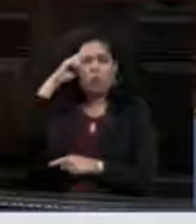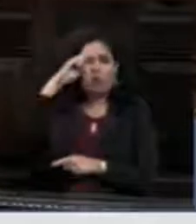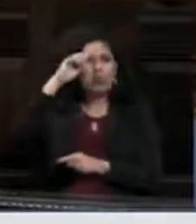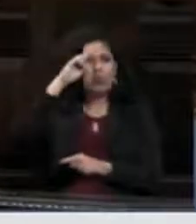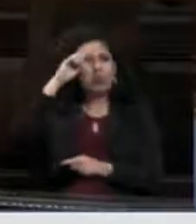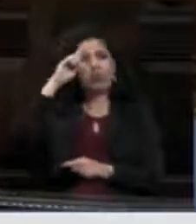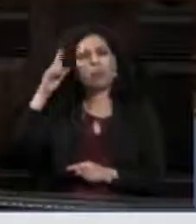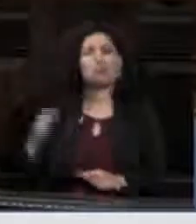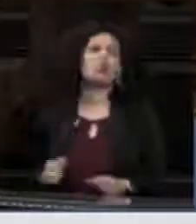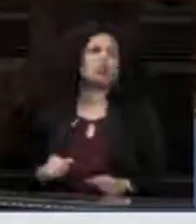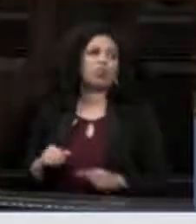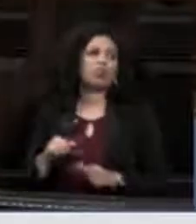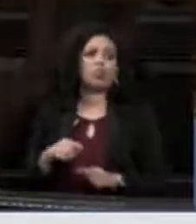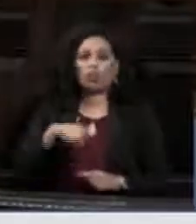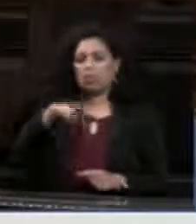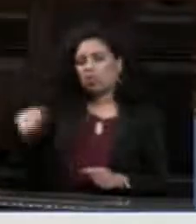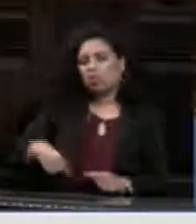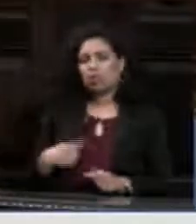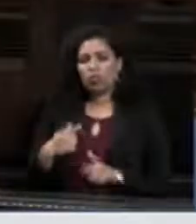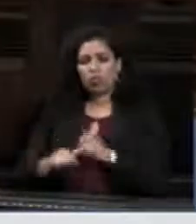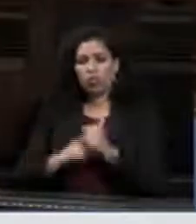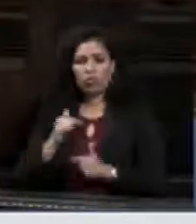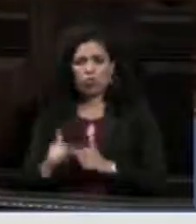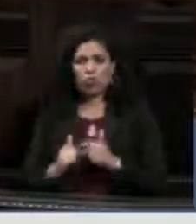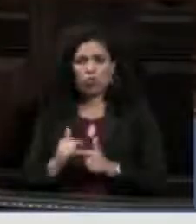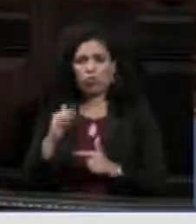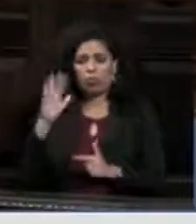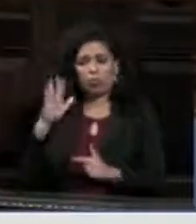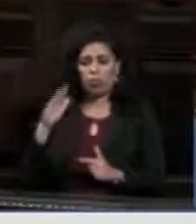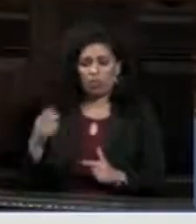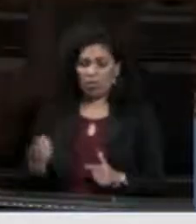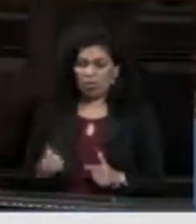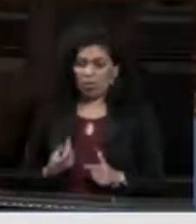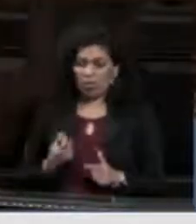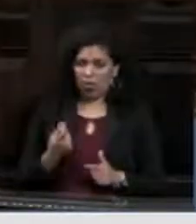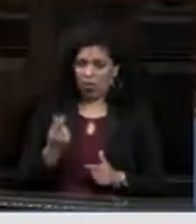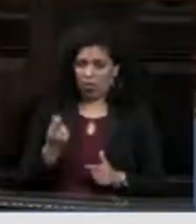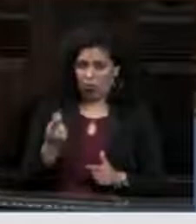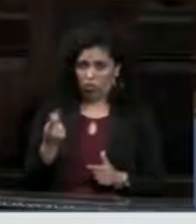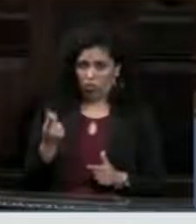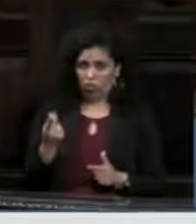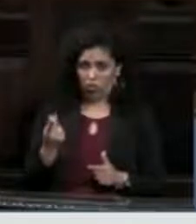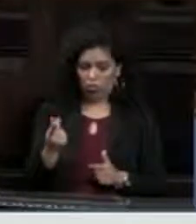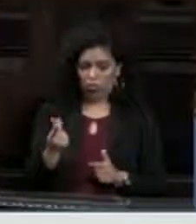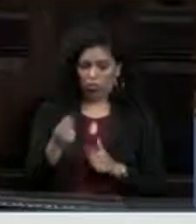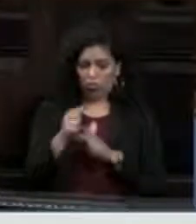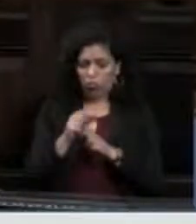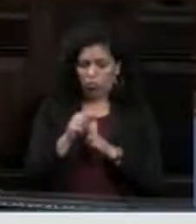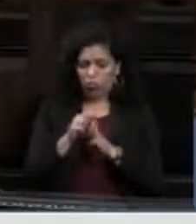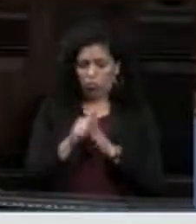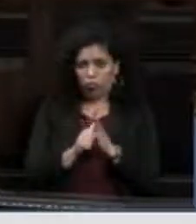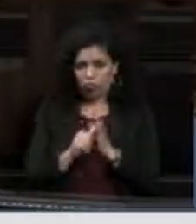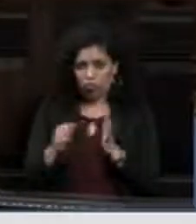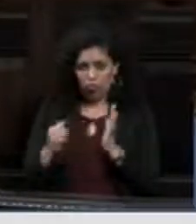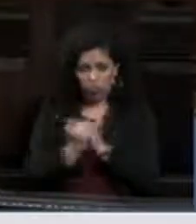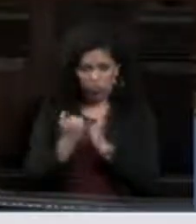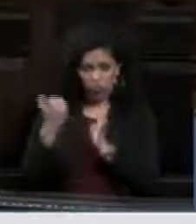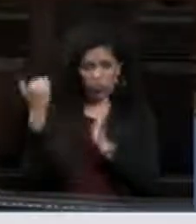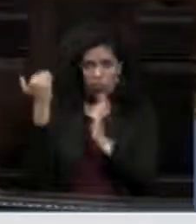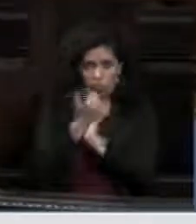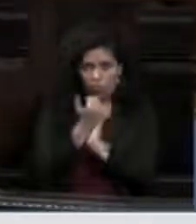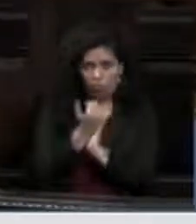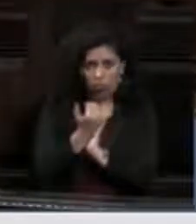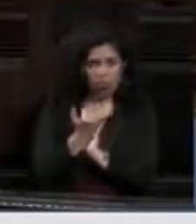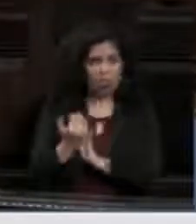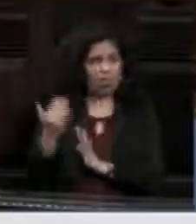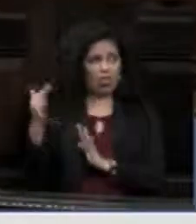ultrapassem o teto constitucional estabelecido a nível federal, muitos desses membros chegam a